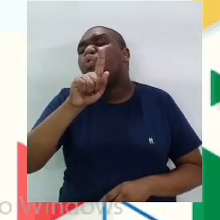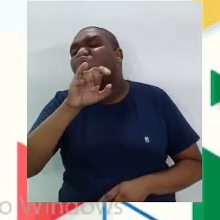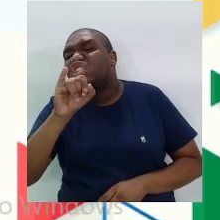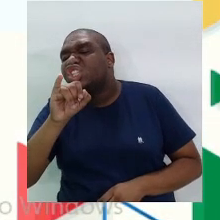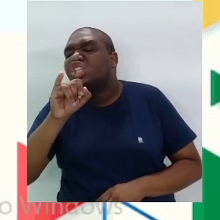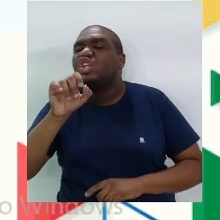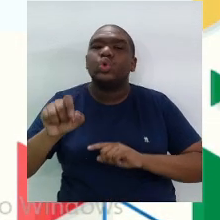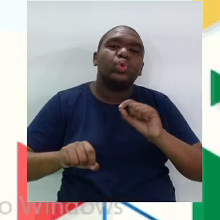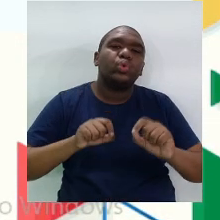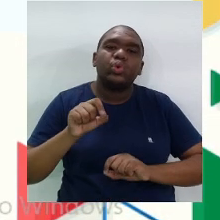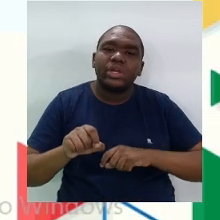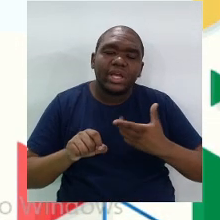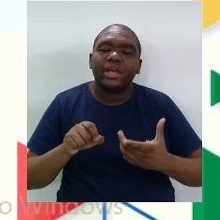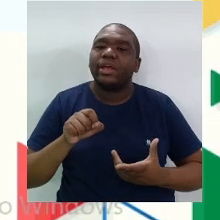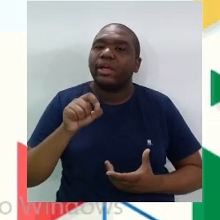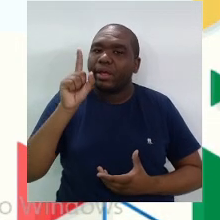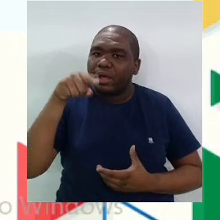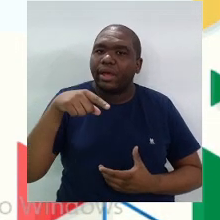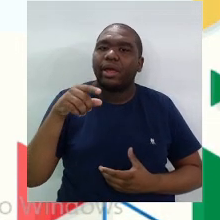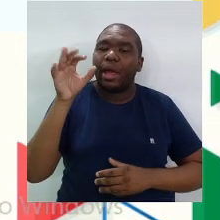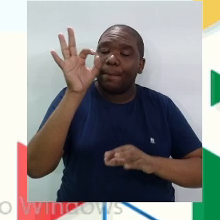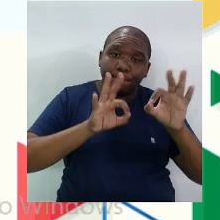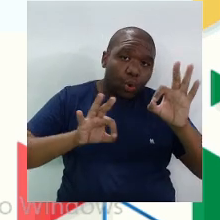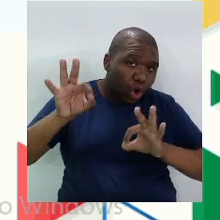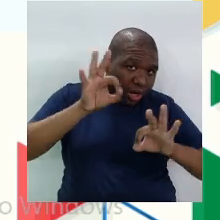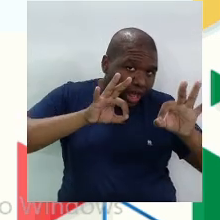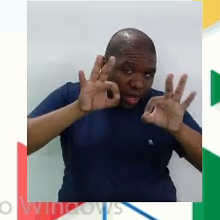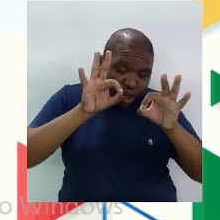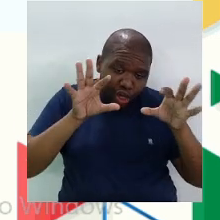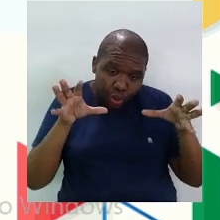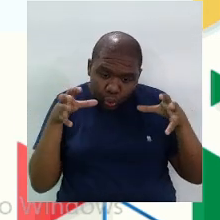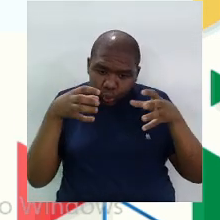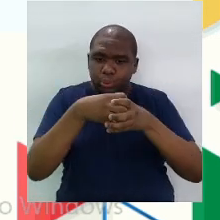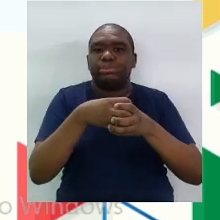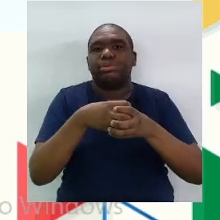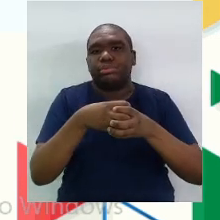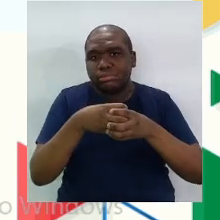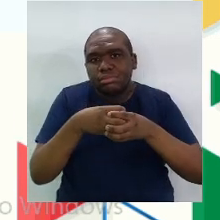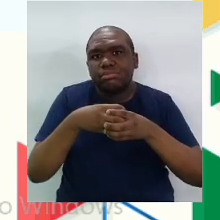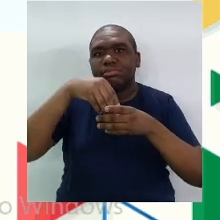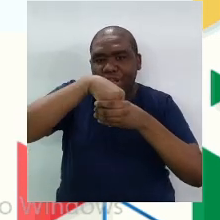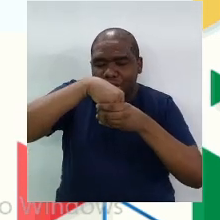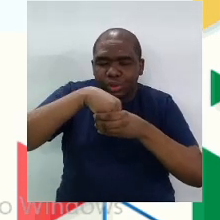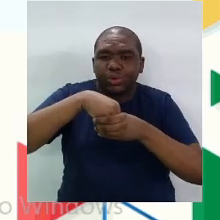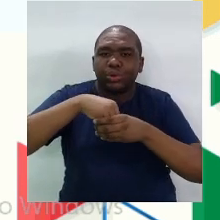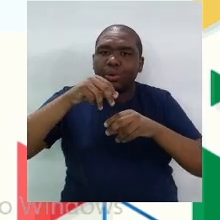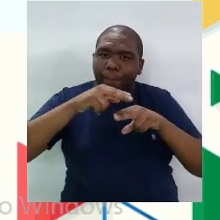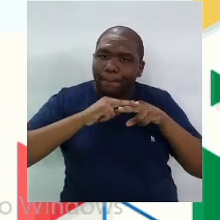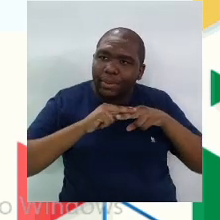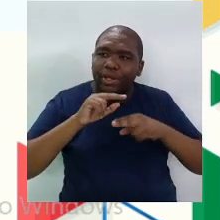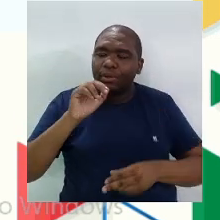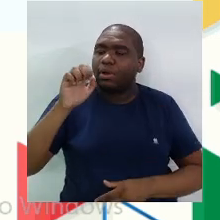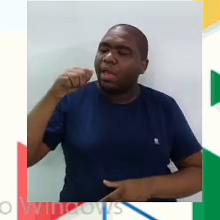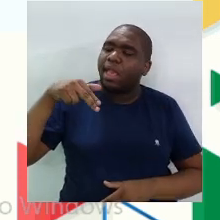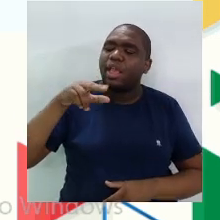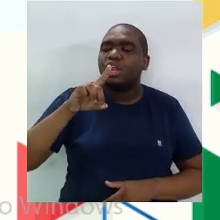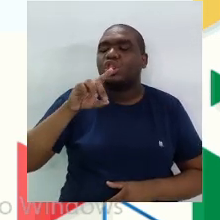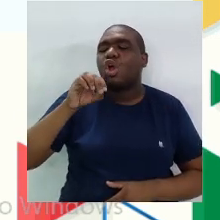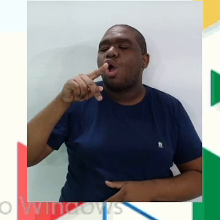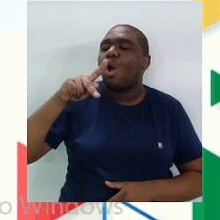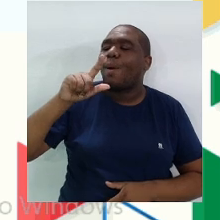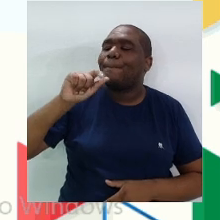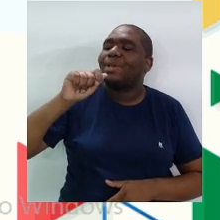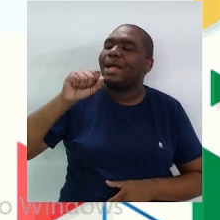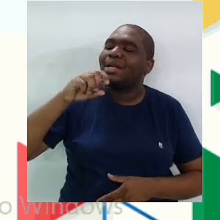vai empacotar moléculas que são processadas pelo retículo endoplasmático